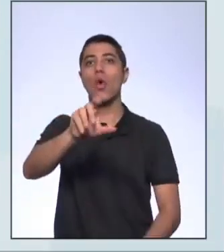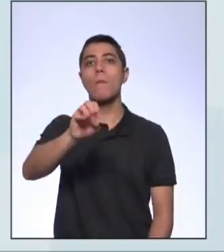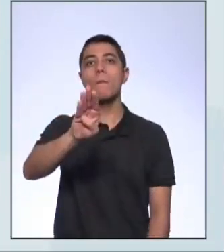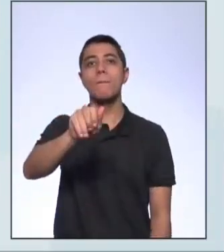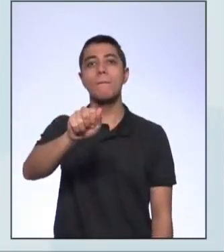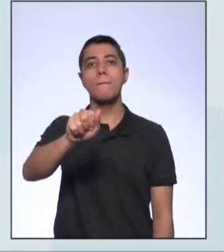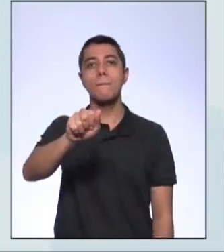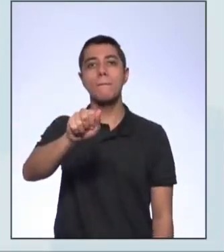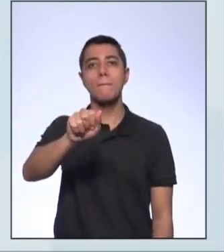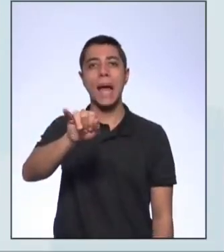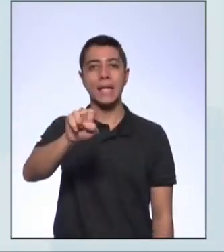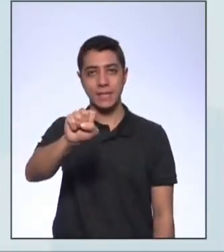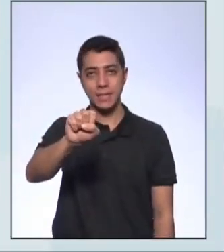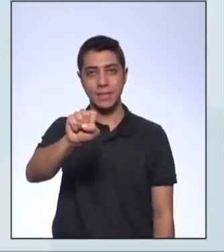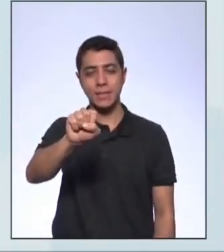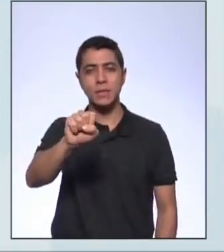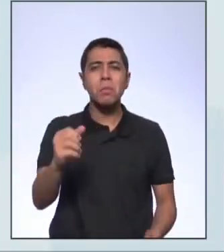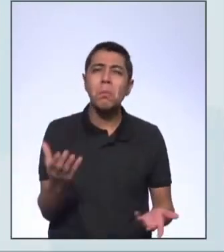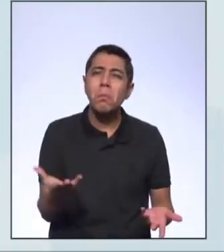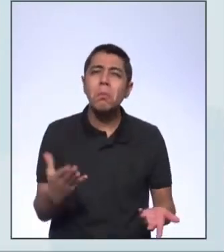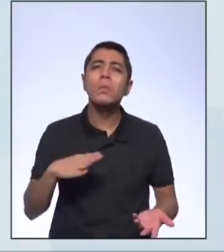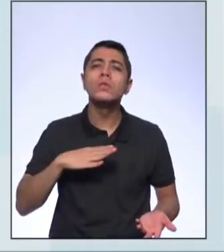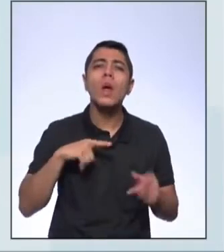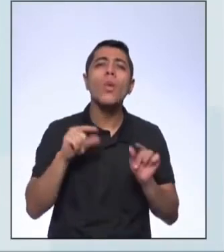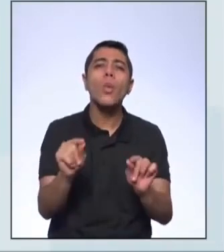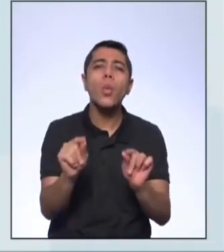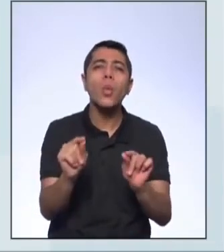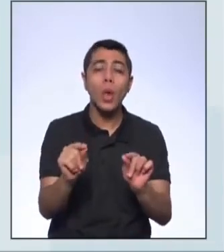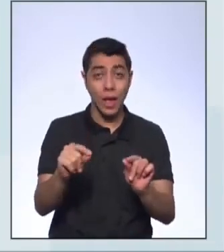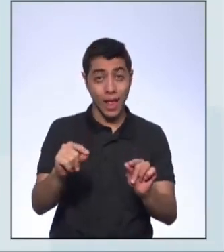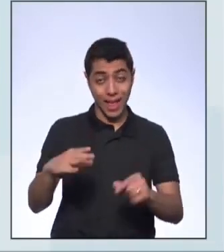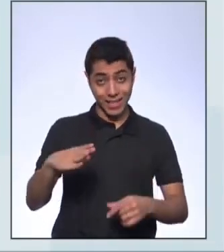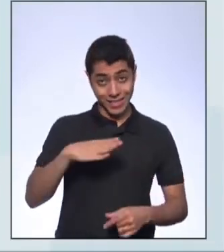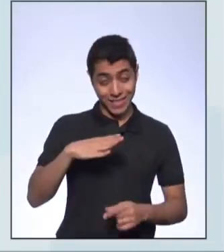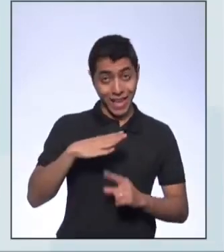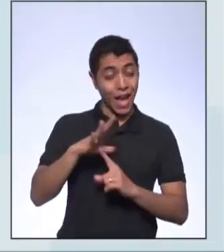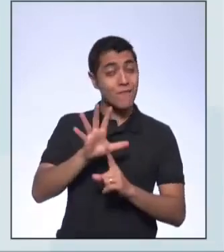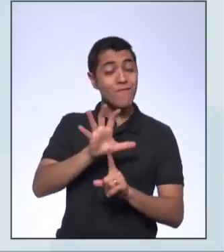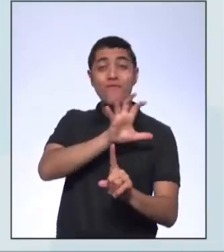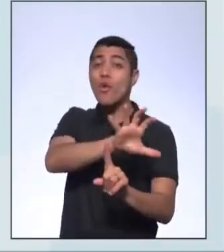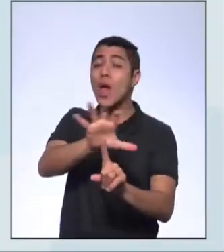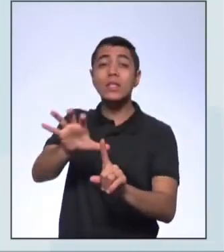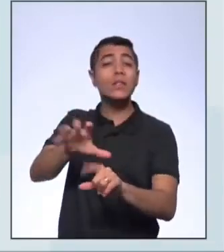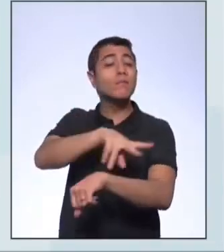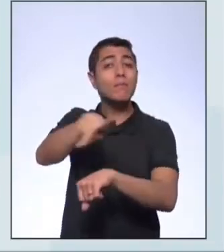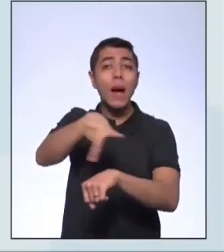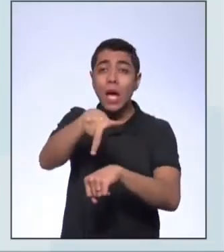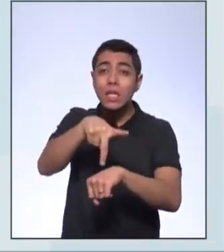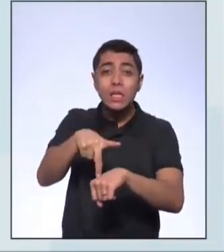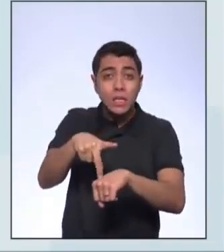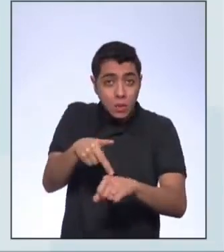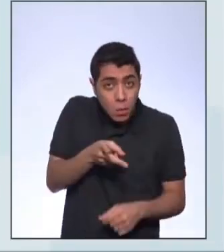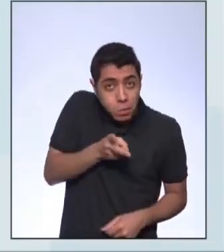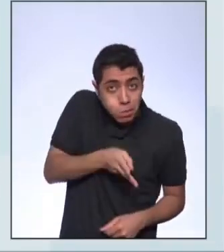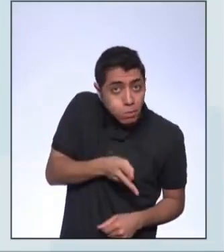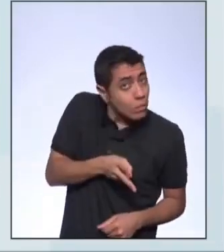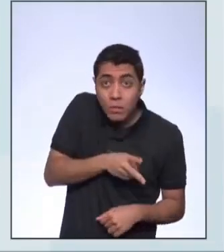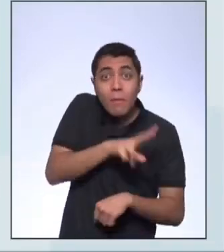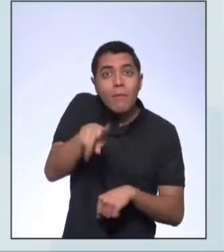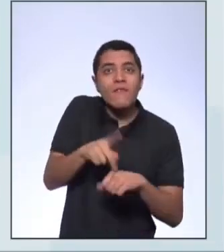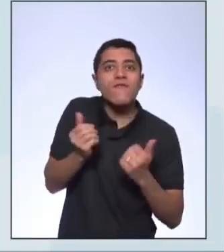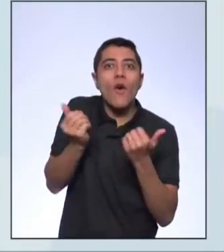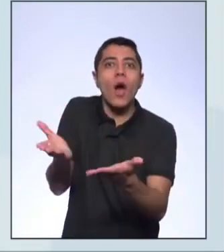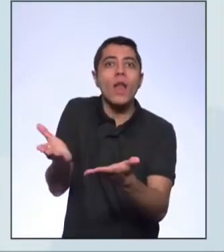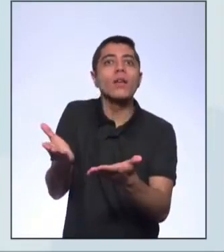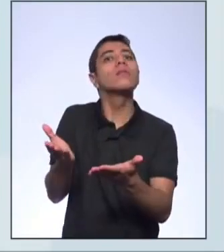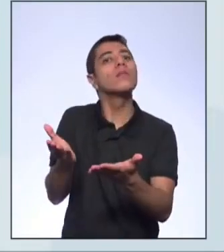elas são cidades que têm uma a doença para o exterior para as pra fora do seu país né são